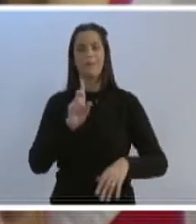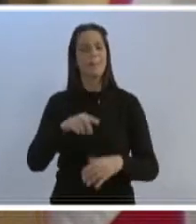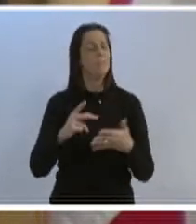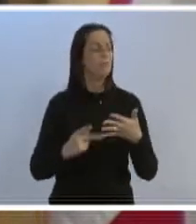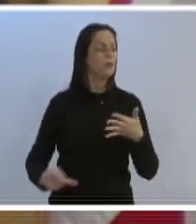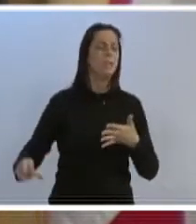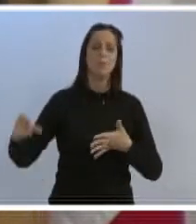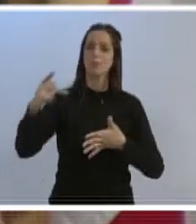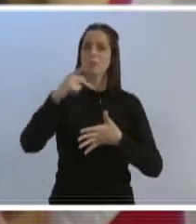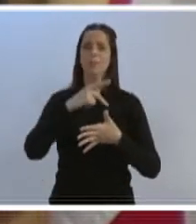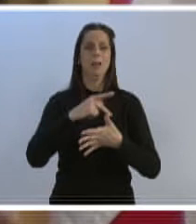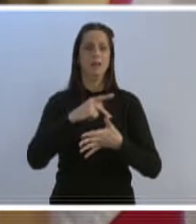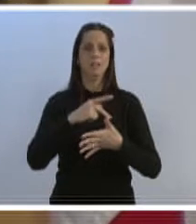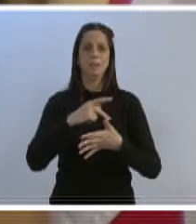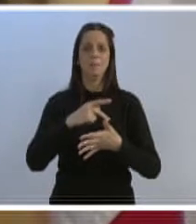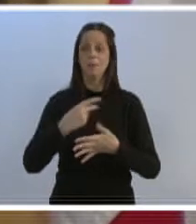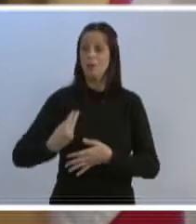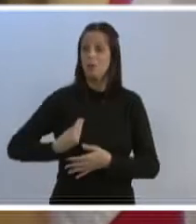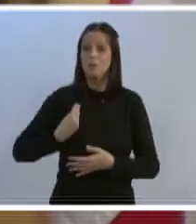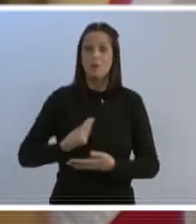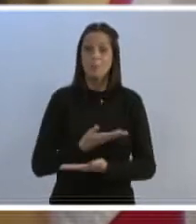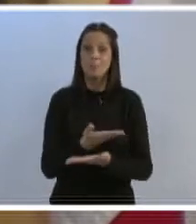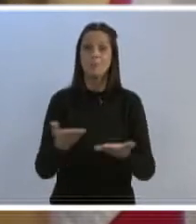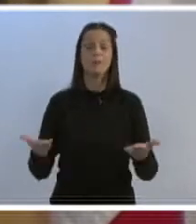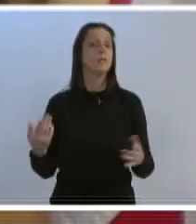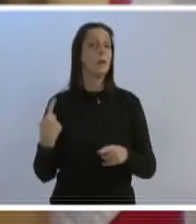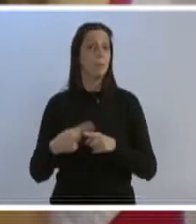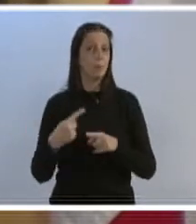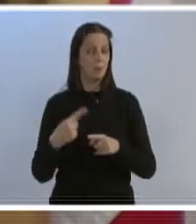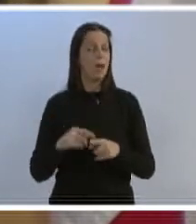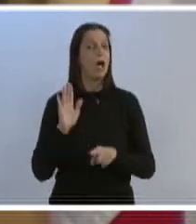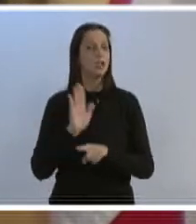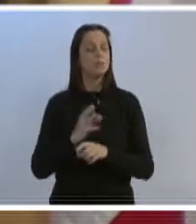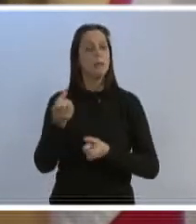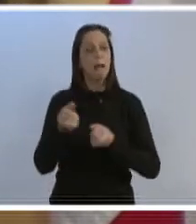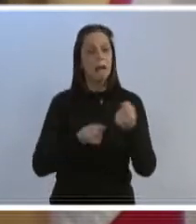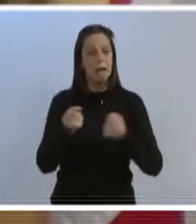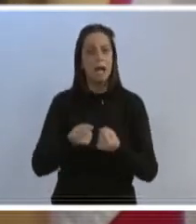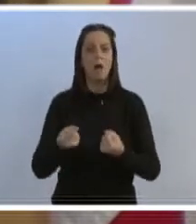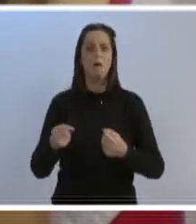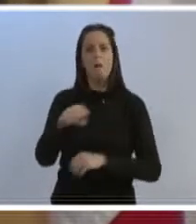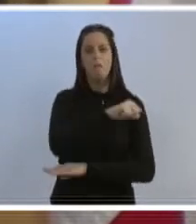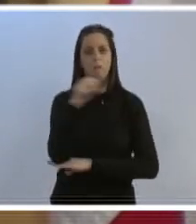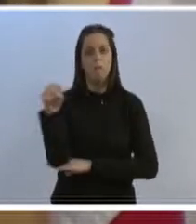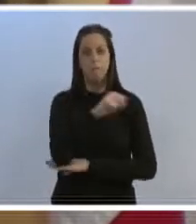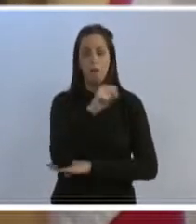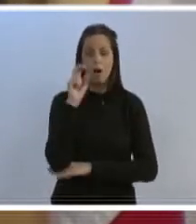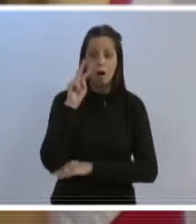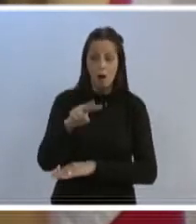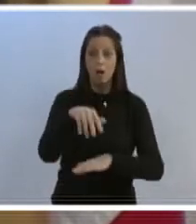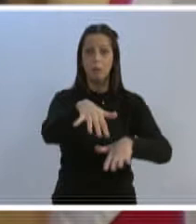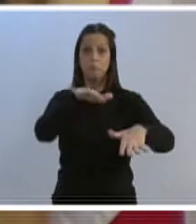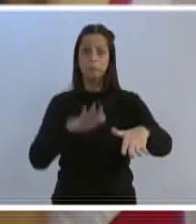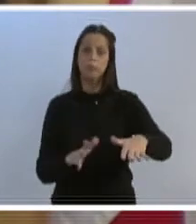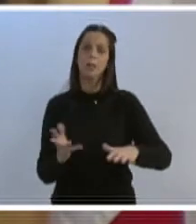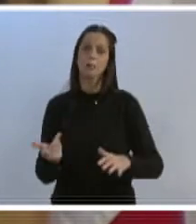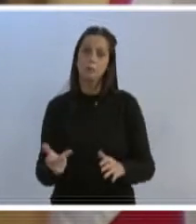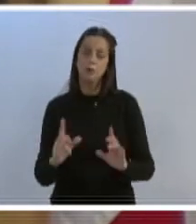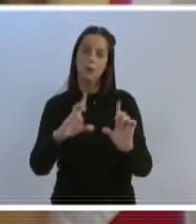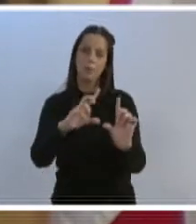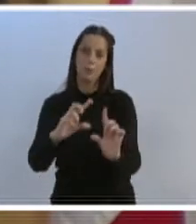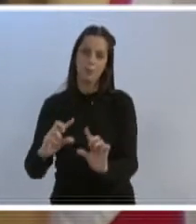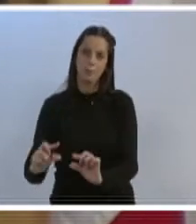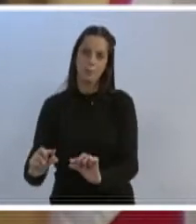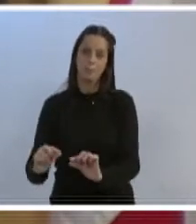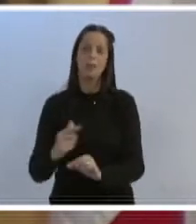no nosso dia a dia ela mantém a redução ou seja a velocidade reduzida durante 24 horas do